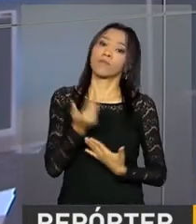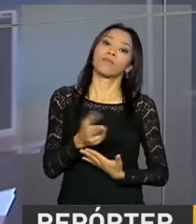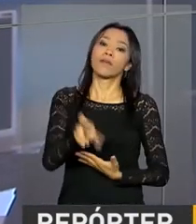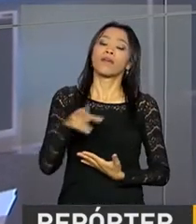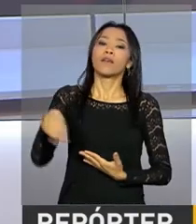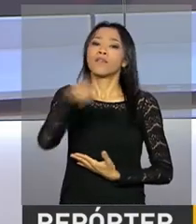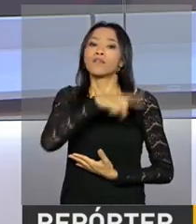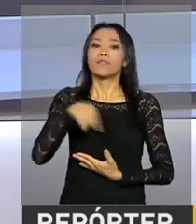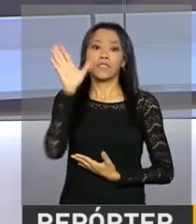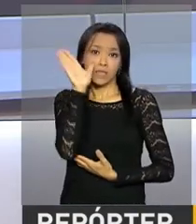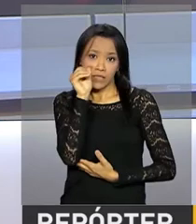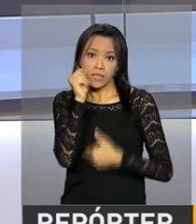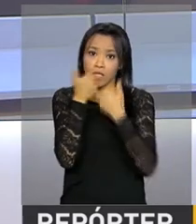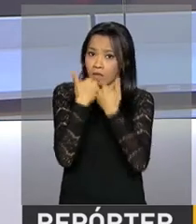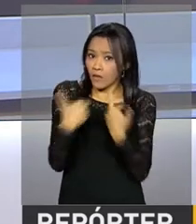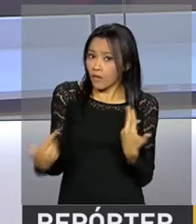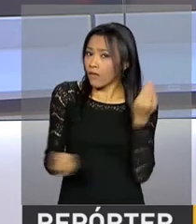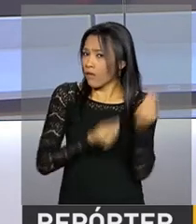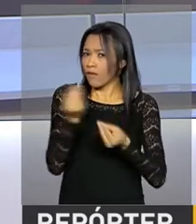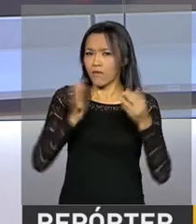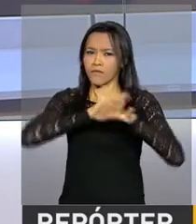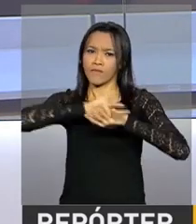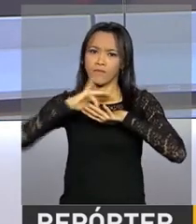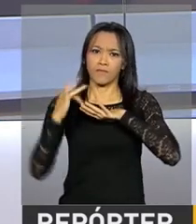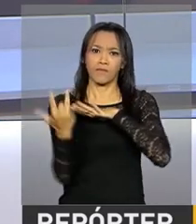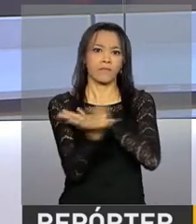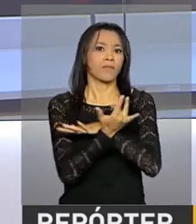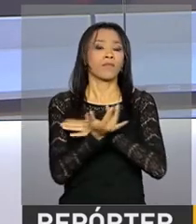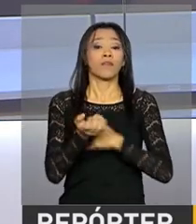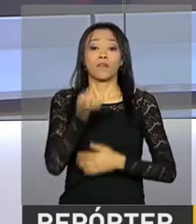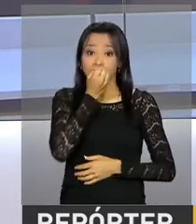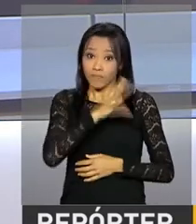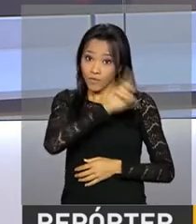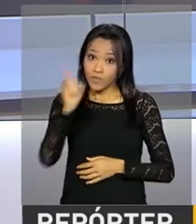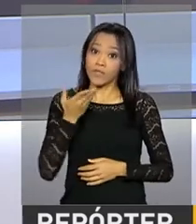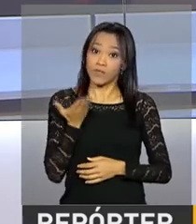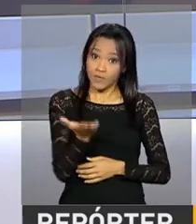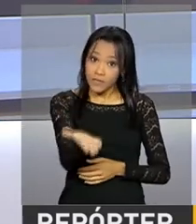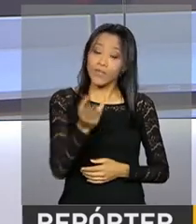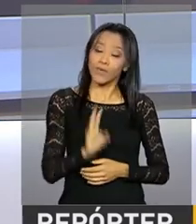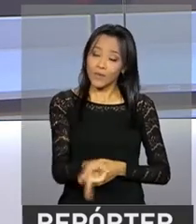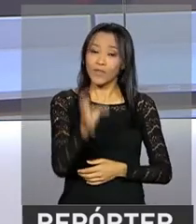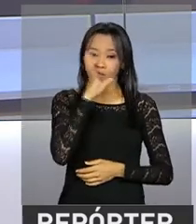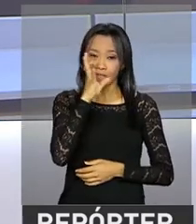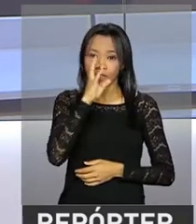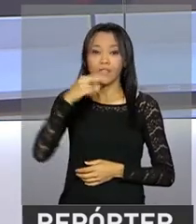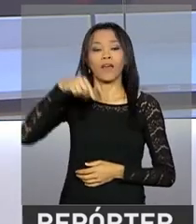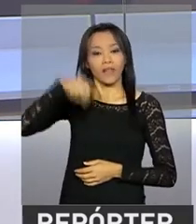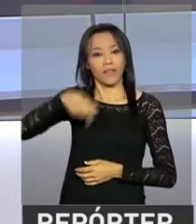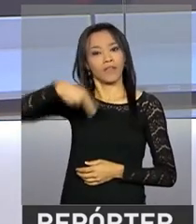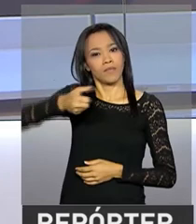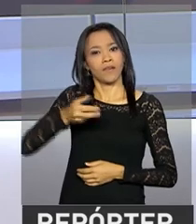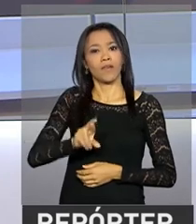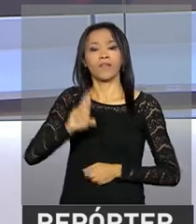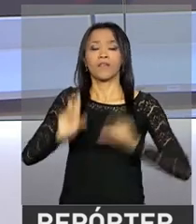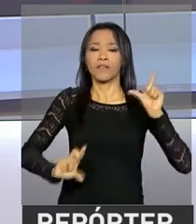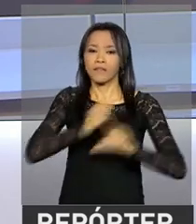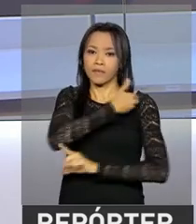NBR. Você pode acompanhar também as novidades em nossas redes sociais. Um bom dia para você e continue com a gente aqui na